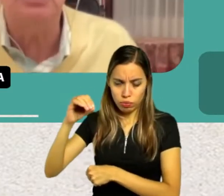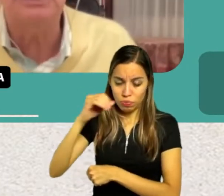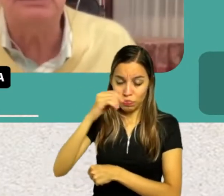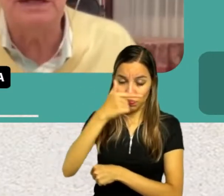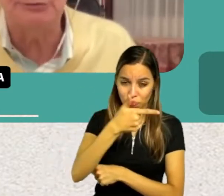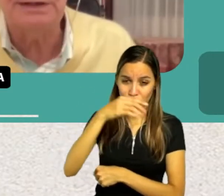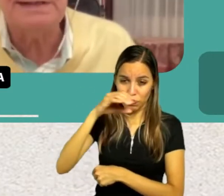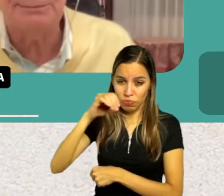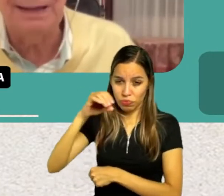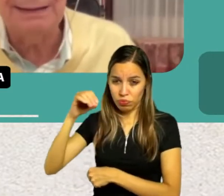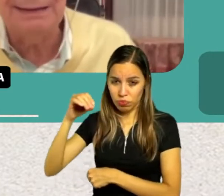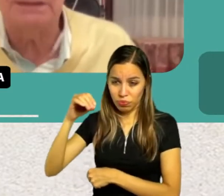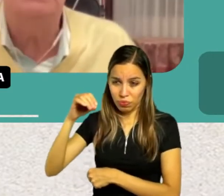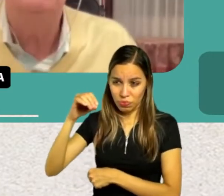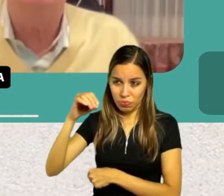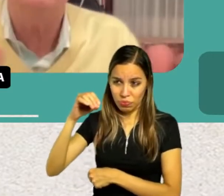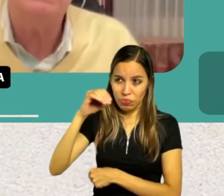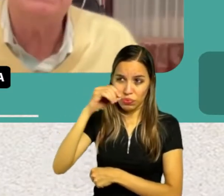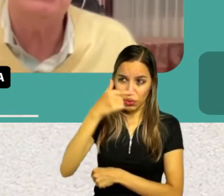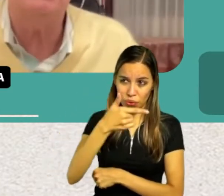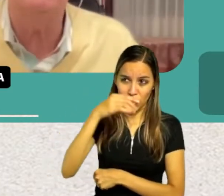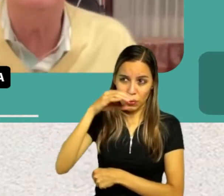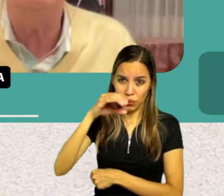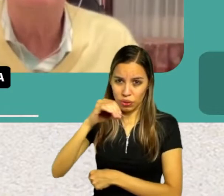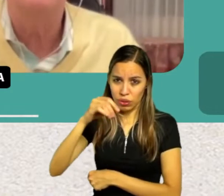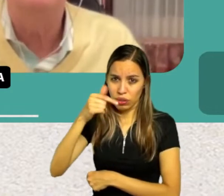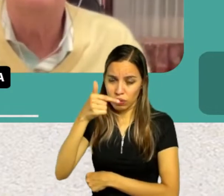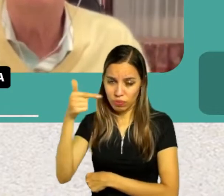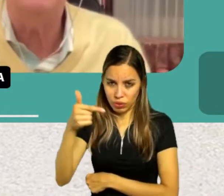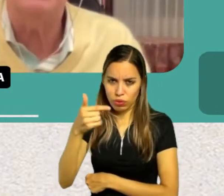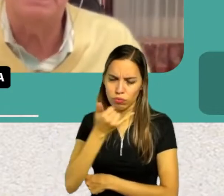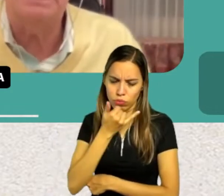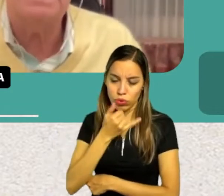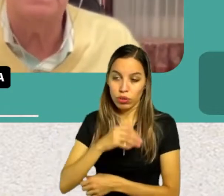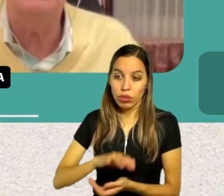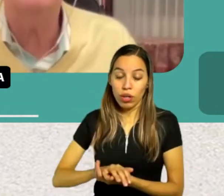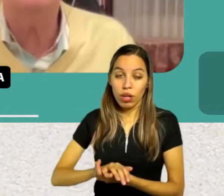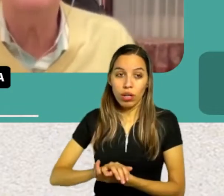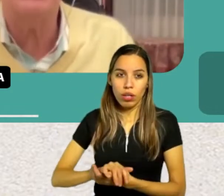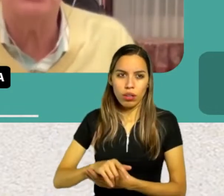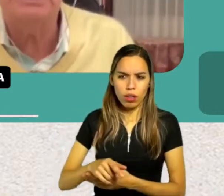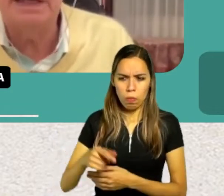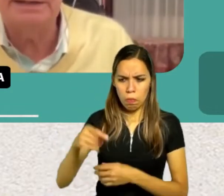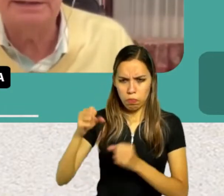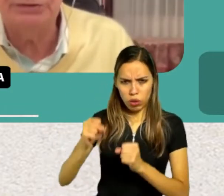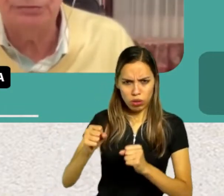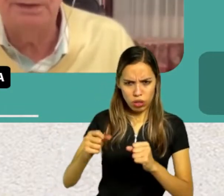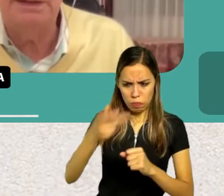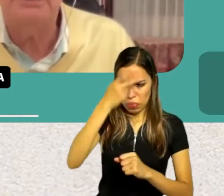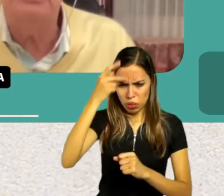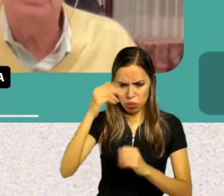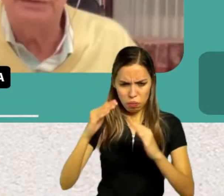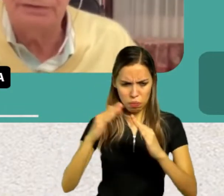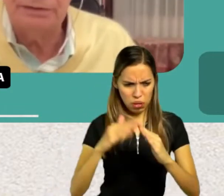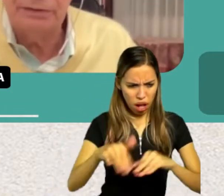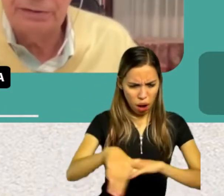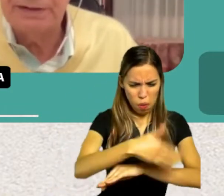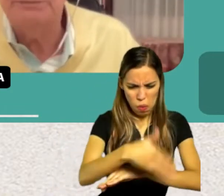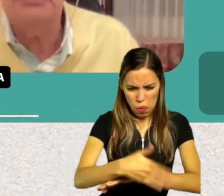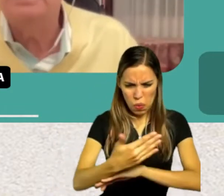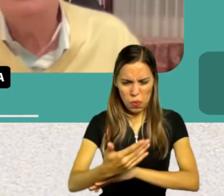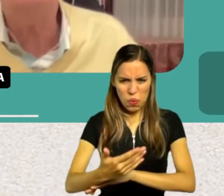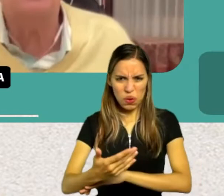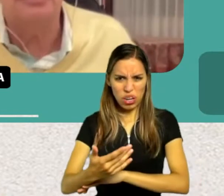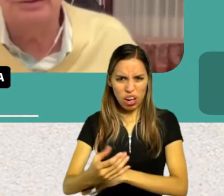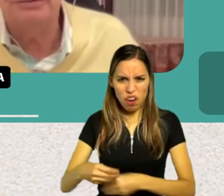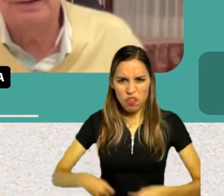gente morando na rua dessa maneira. Só que exigir competência e exigir solidariedade humana com o governo que nós